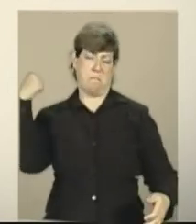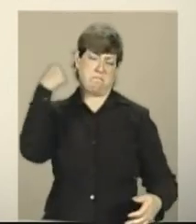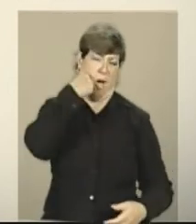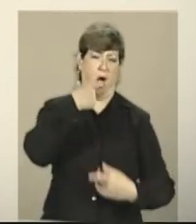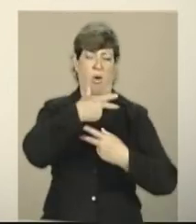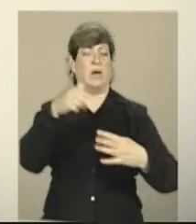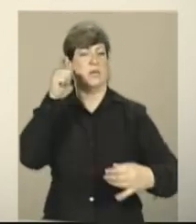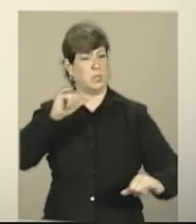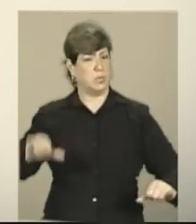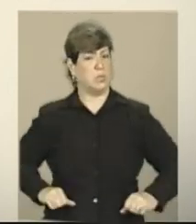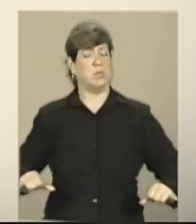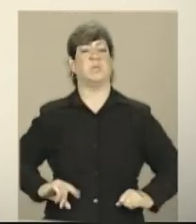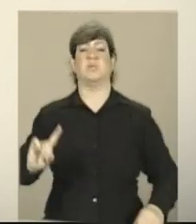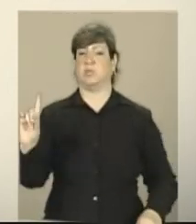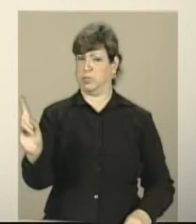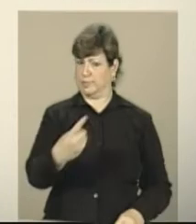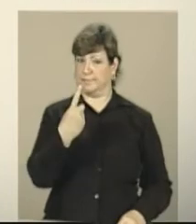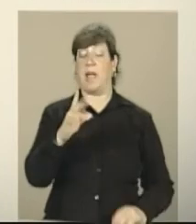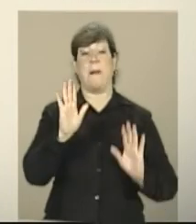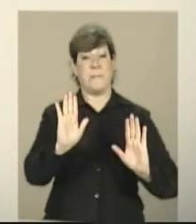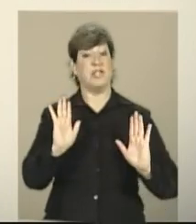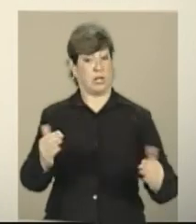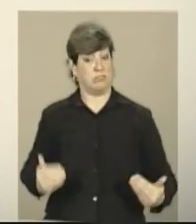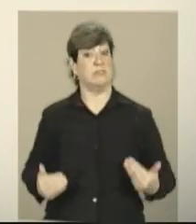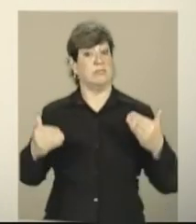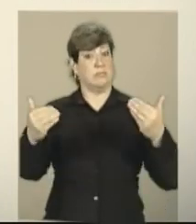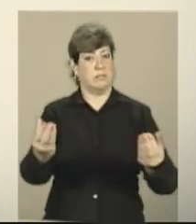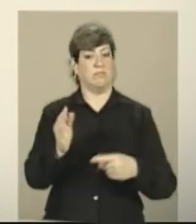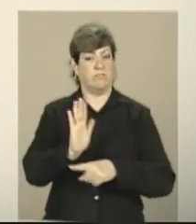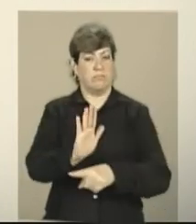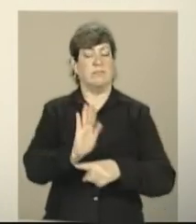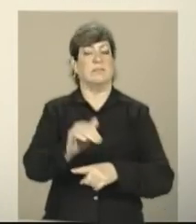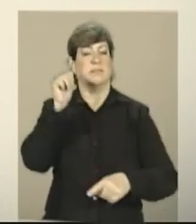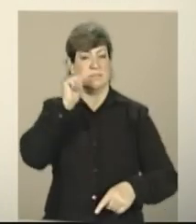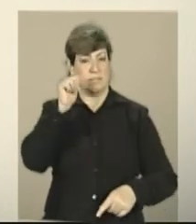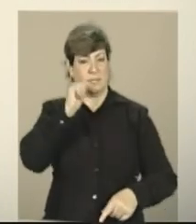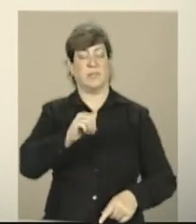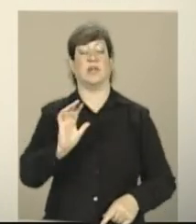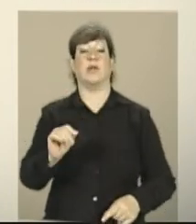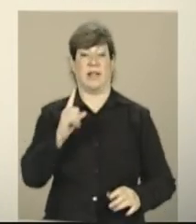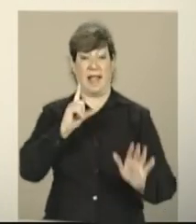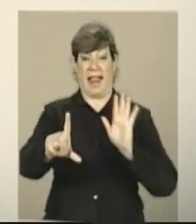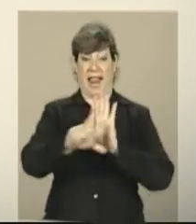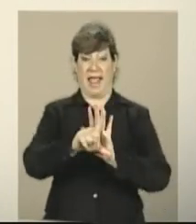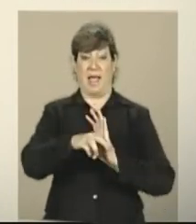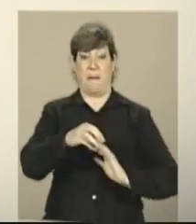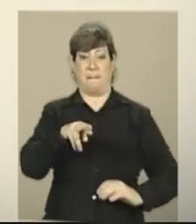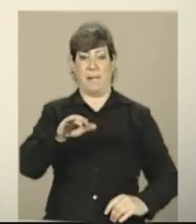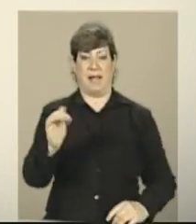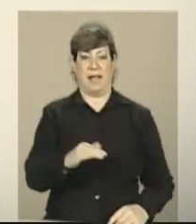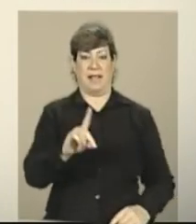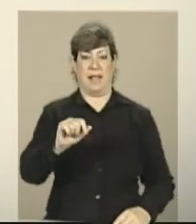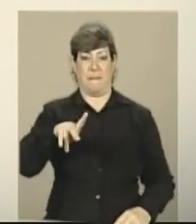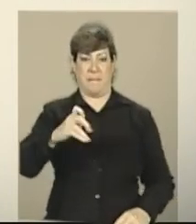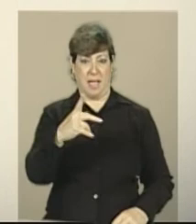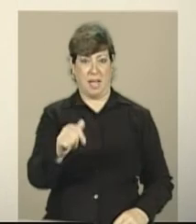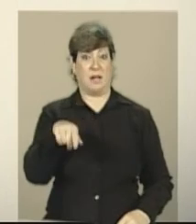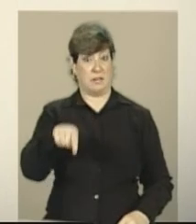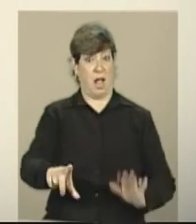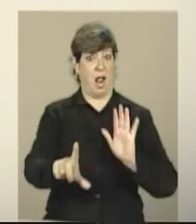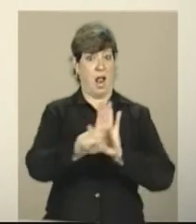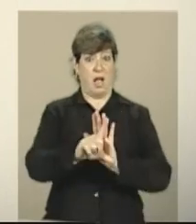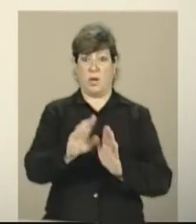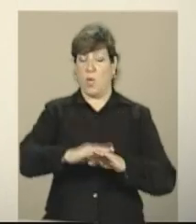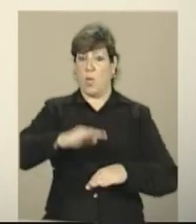muitas brasileiras Mas já demos Passos importantes na proteção da mulher ou uma lei Maria da Penha que é uma das leis